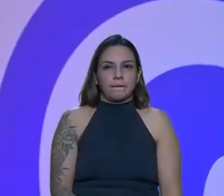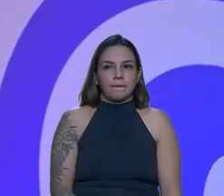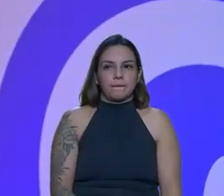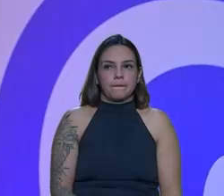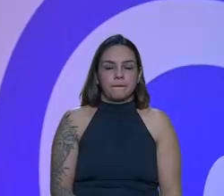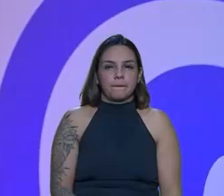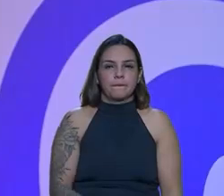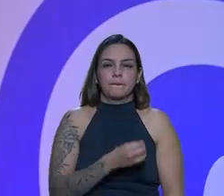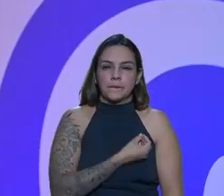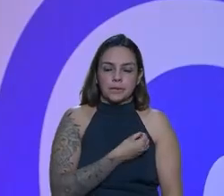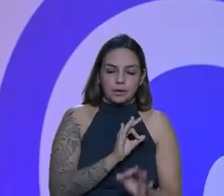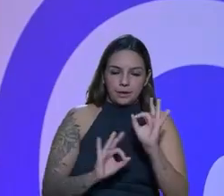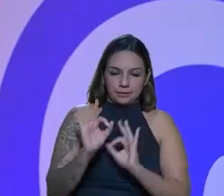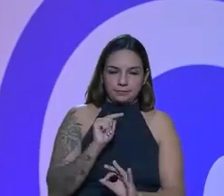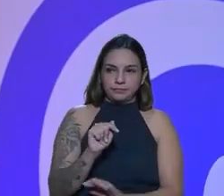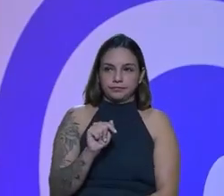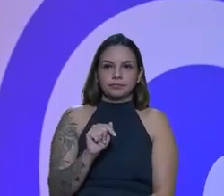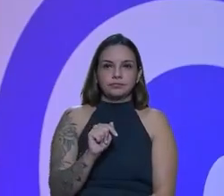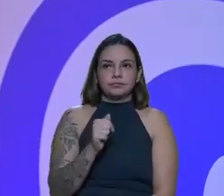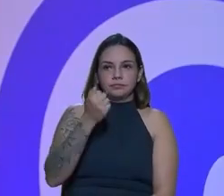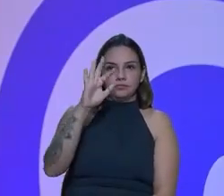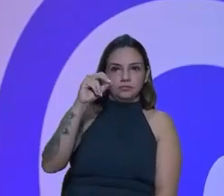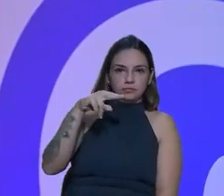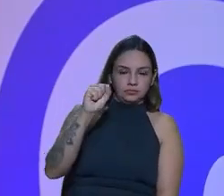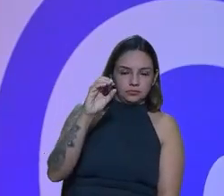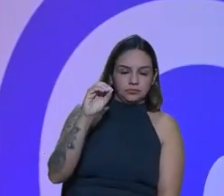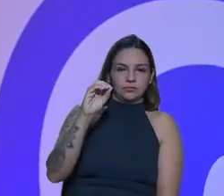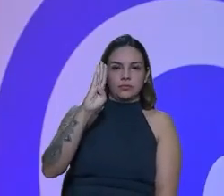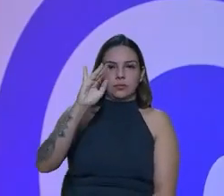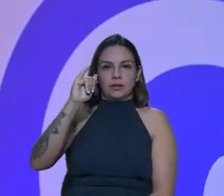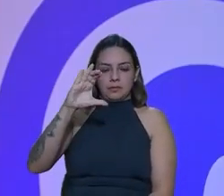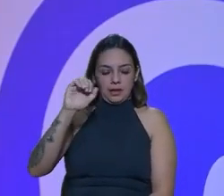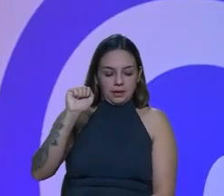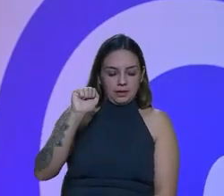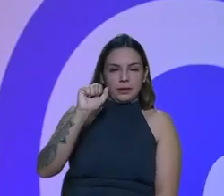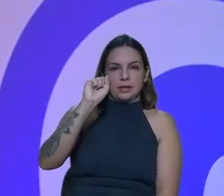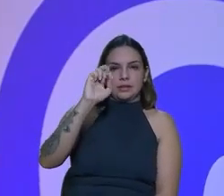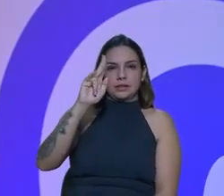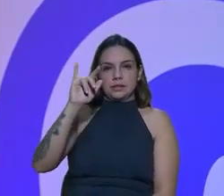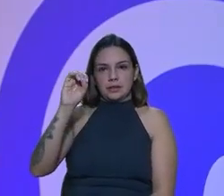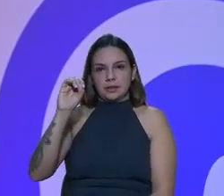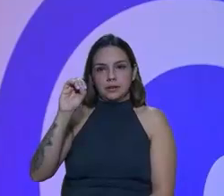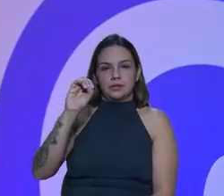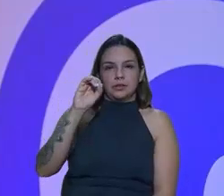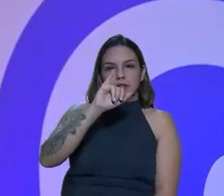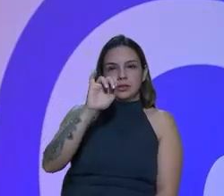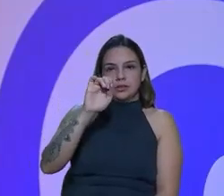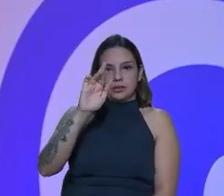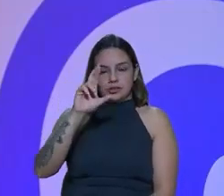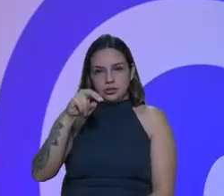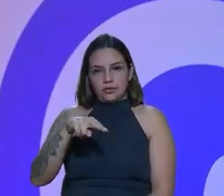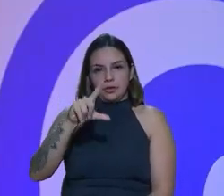Registro a presença dos curadores dessa edição: Afonso Borges, Bianca Santana, Sérgio Abranches, Jefferson